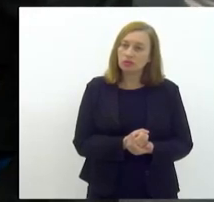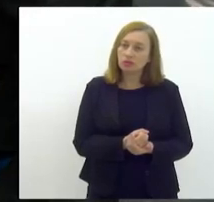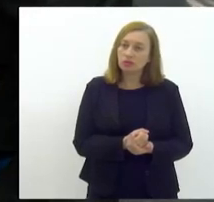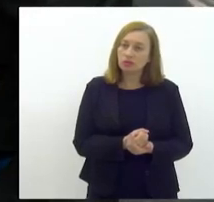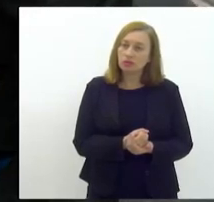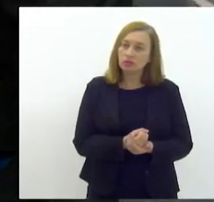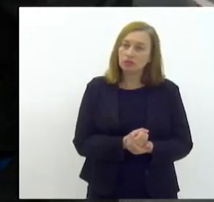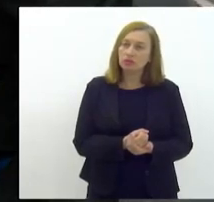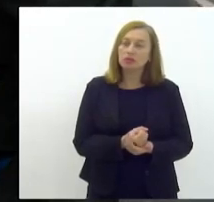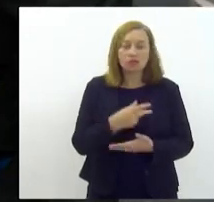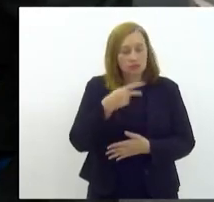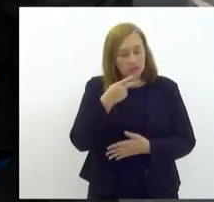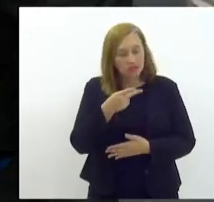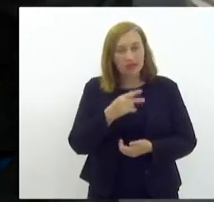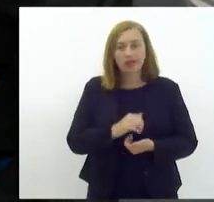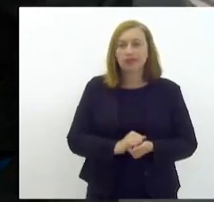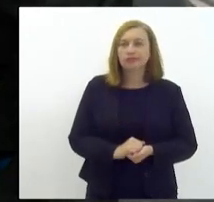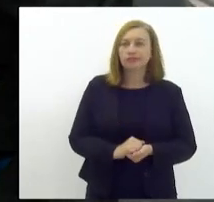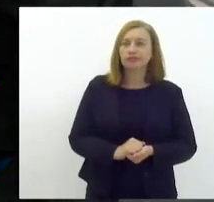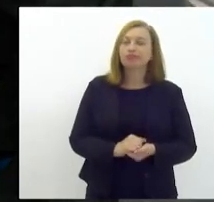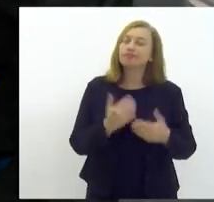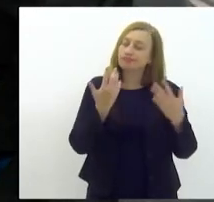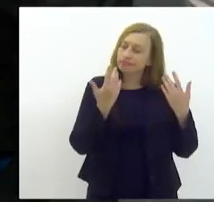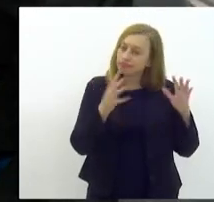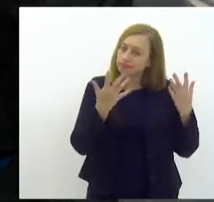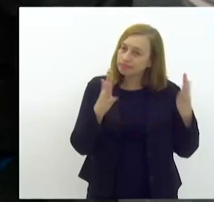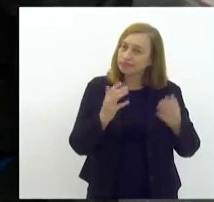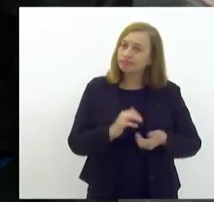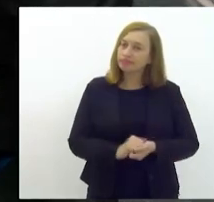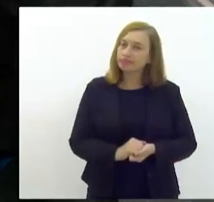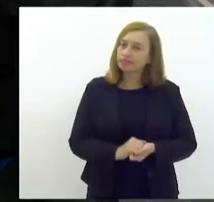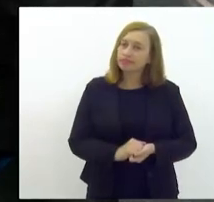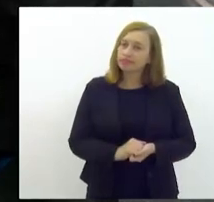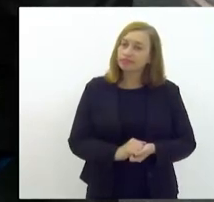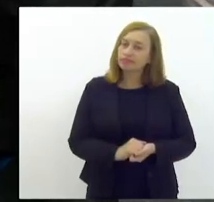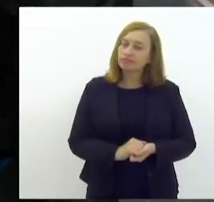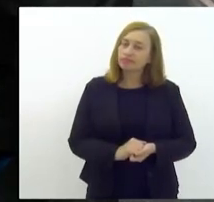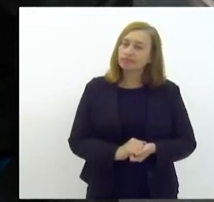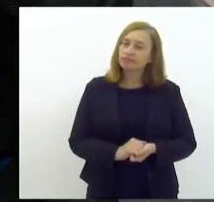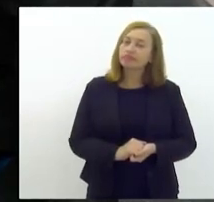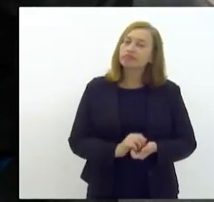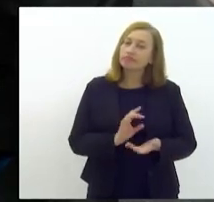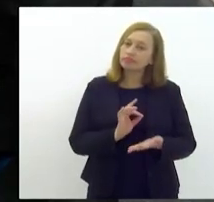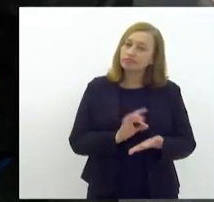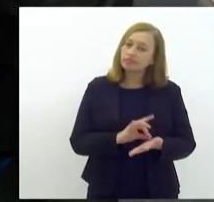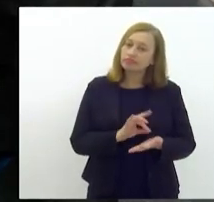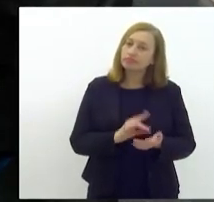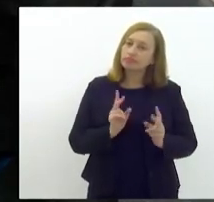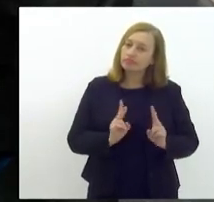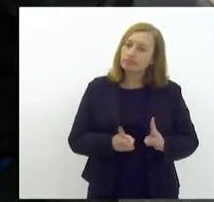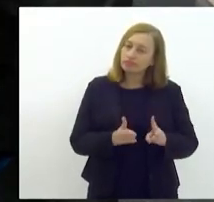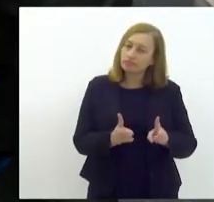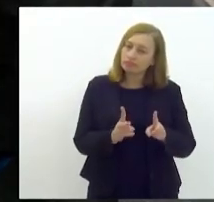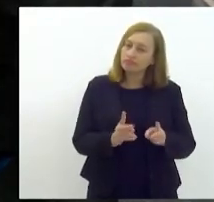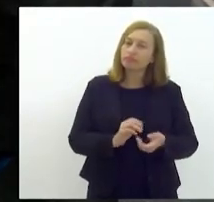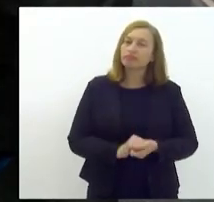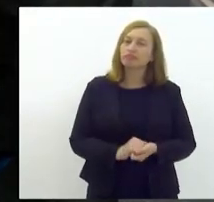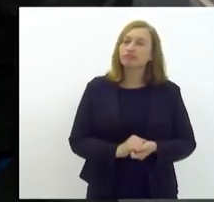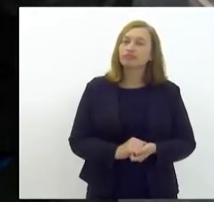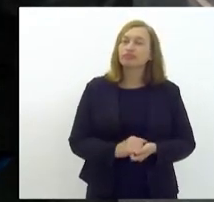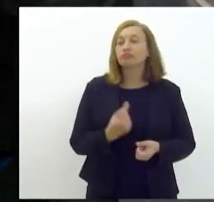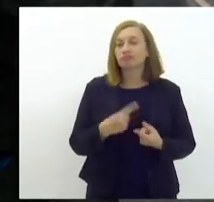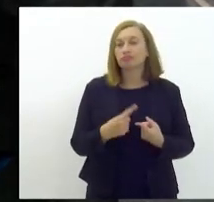esse meu pronunciamento parabenizando e eu espero que realmente isso possa acontecer até porque